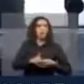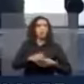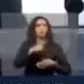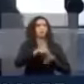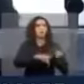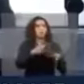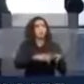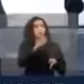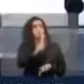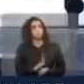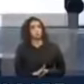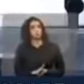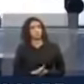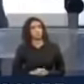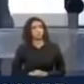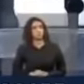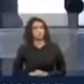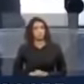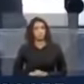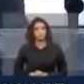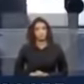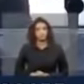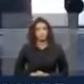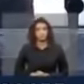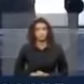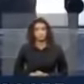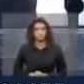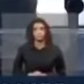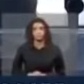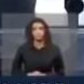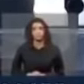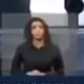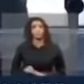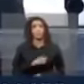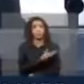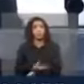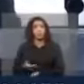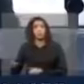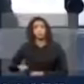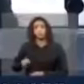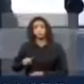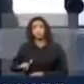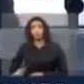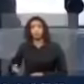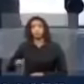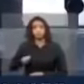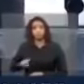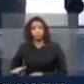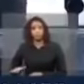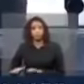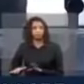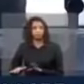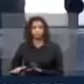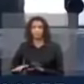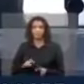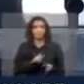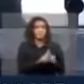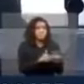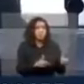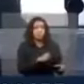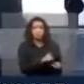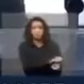brasileiros. Indiscutivelmente, a prática do abortamento é ato reprovável para a maioria da sociedade